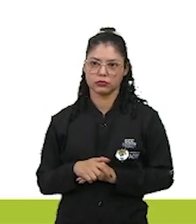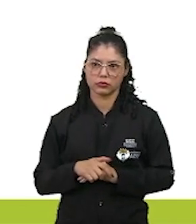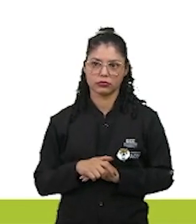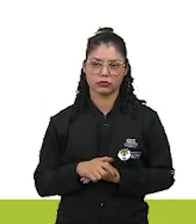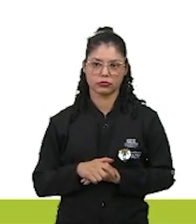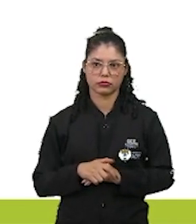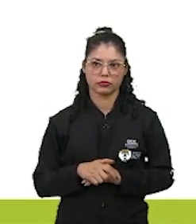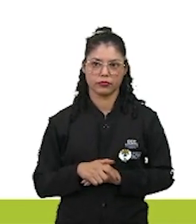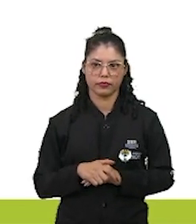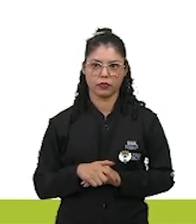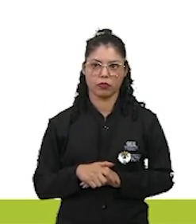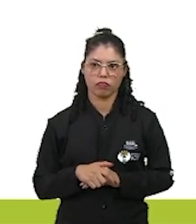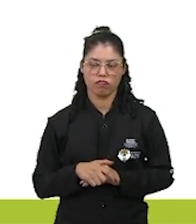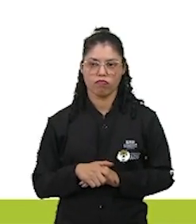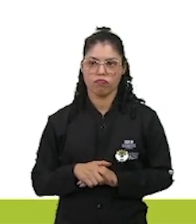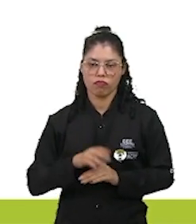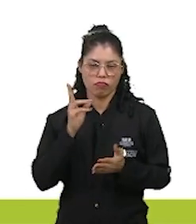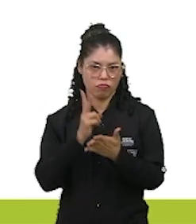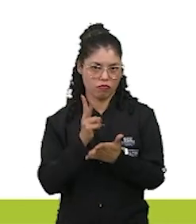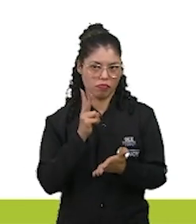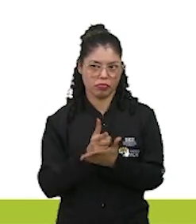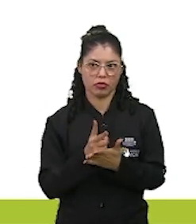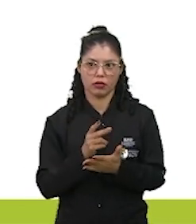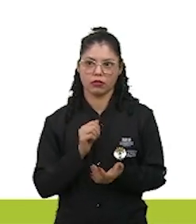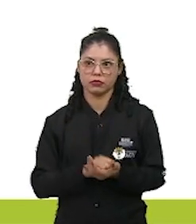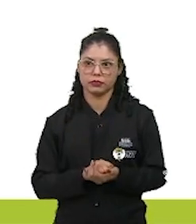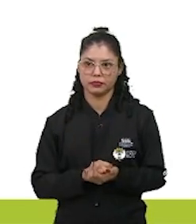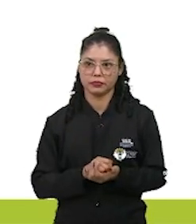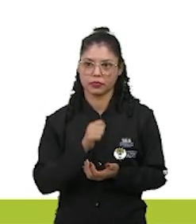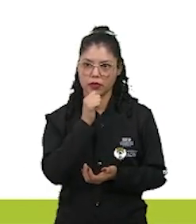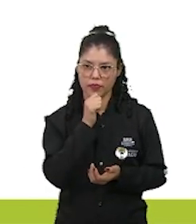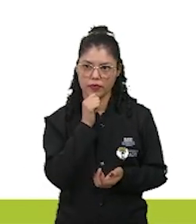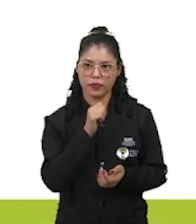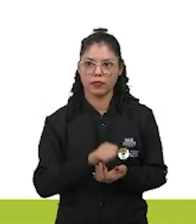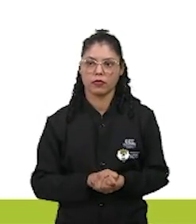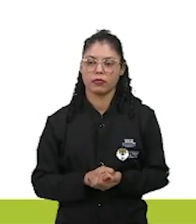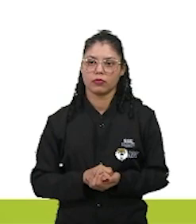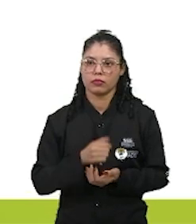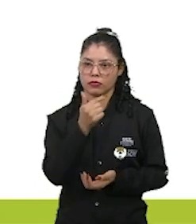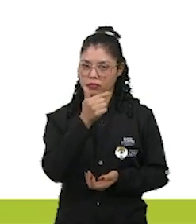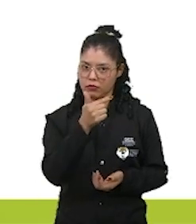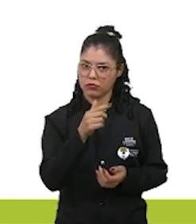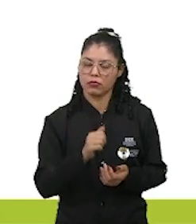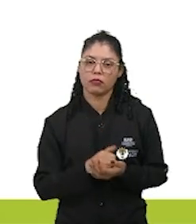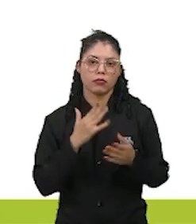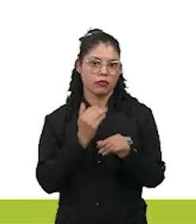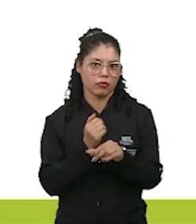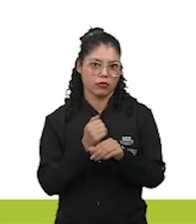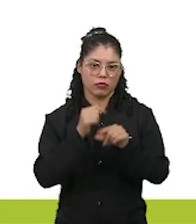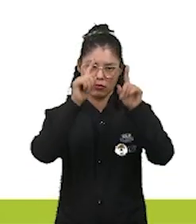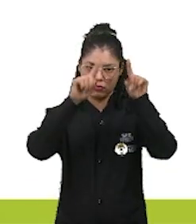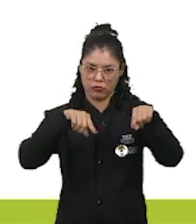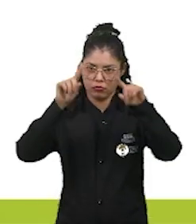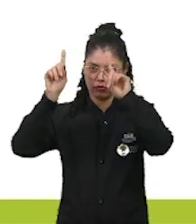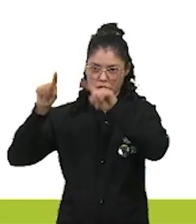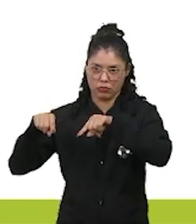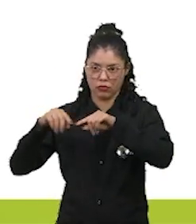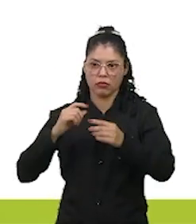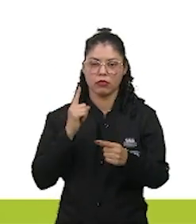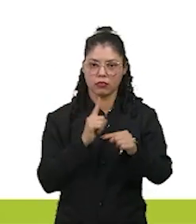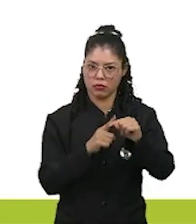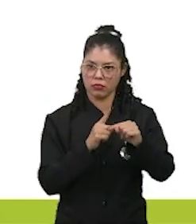os sinais negativos aqui, porque toda vez que eu jogo aqui, ó, na ideia da raiz, né, ele vira módulo, né? Ou seja, valores